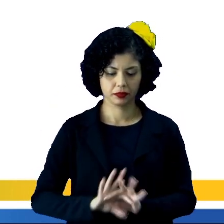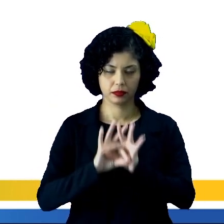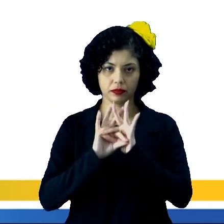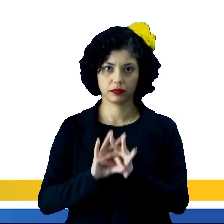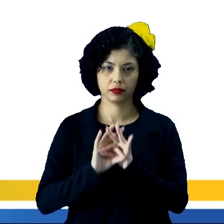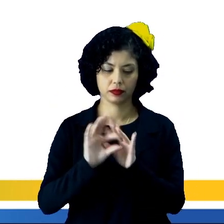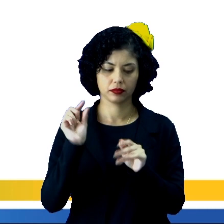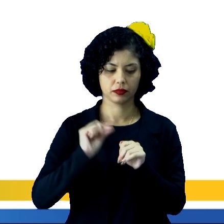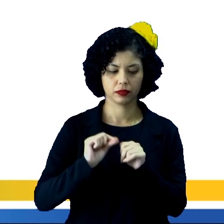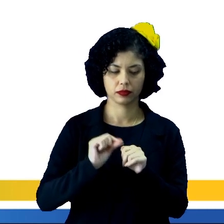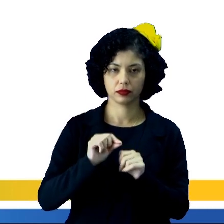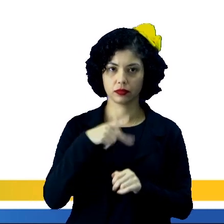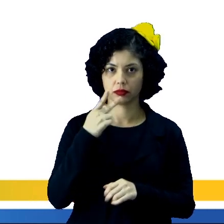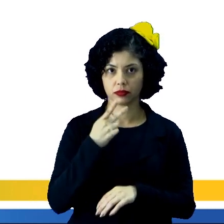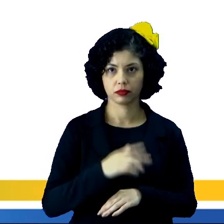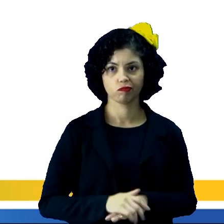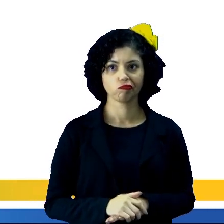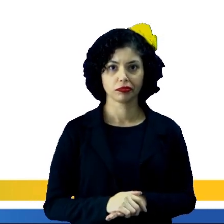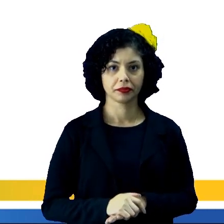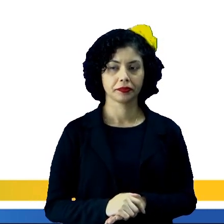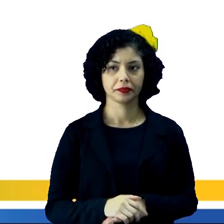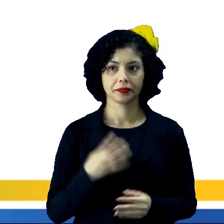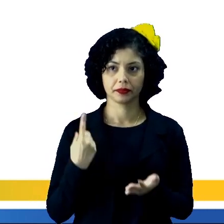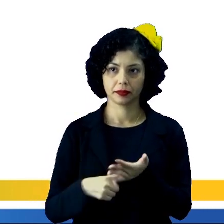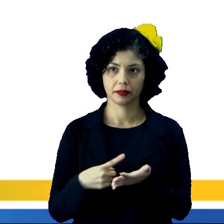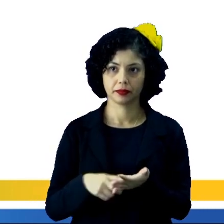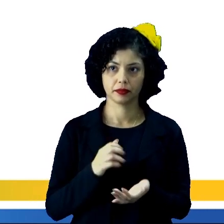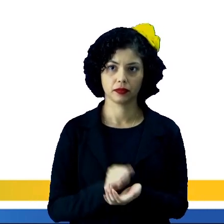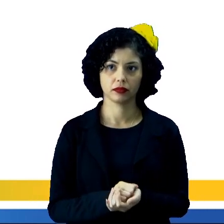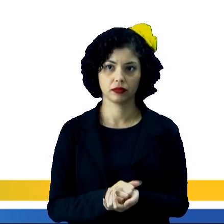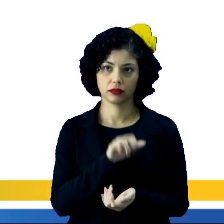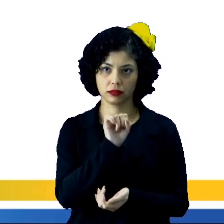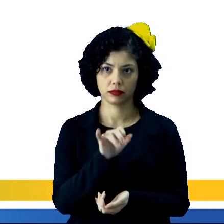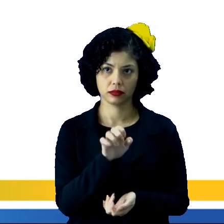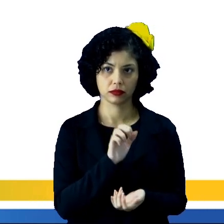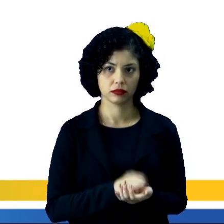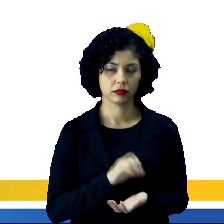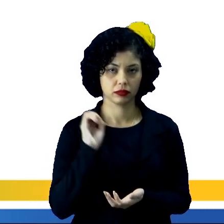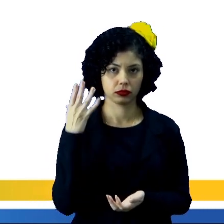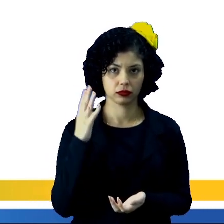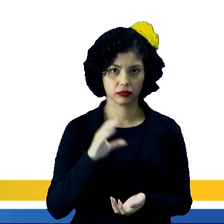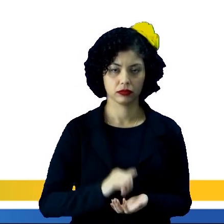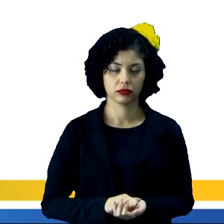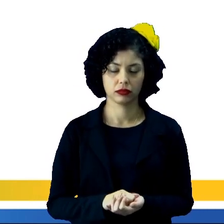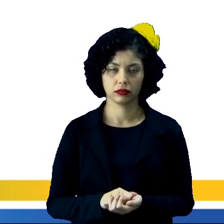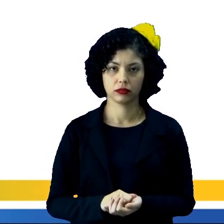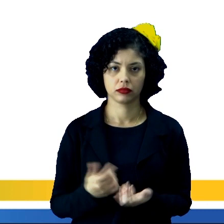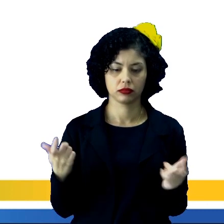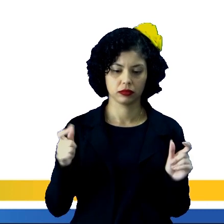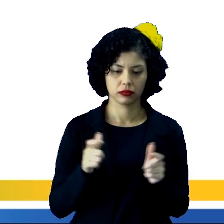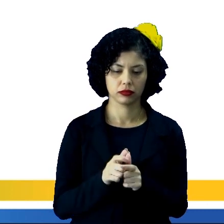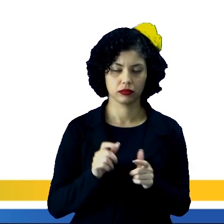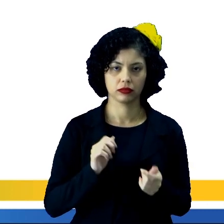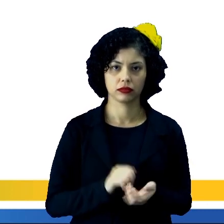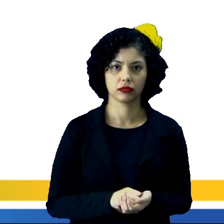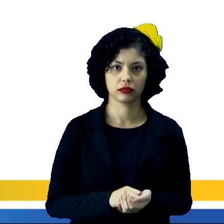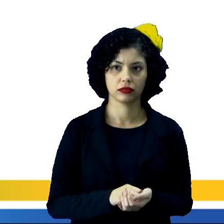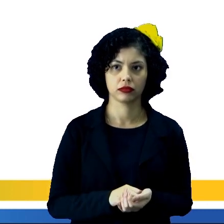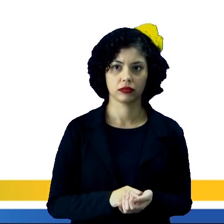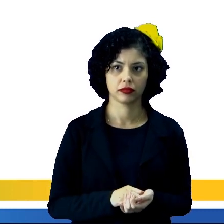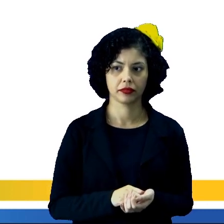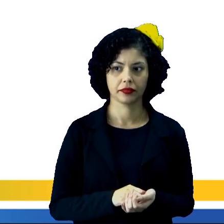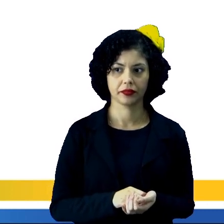você a falar sobre essa condição, né? O se, em caso, né? A menos que,